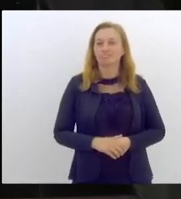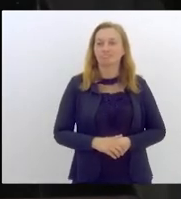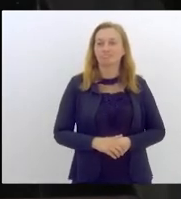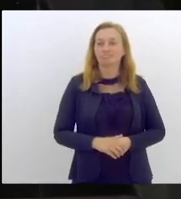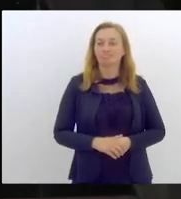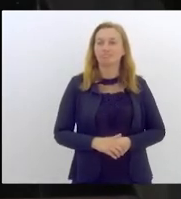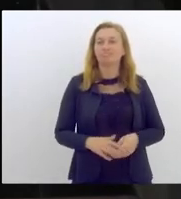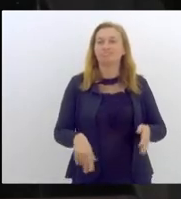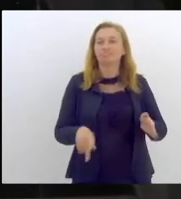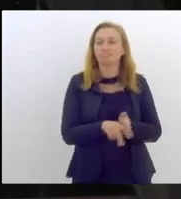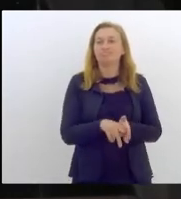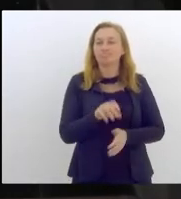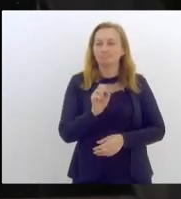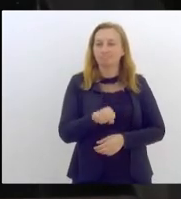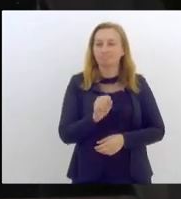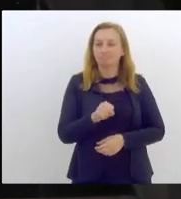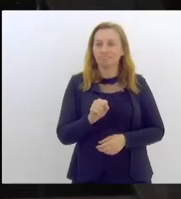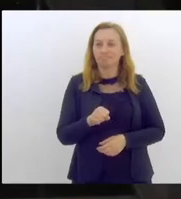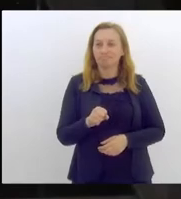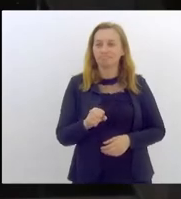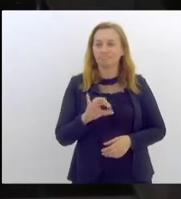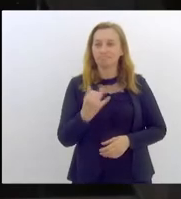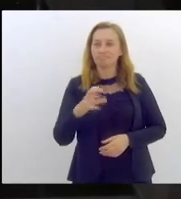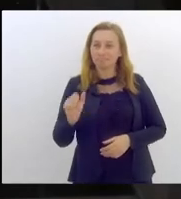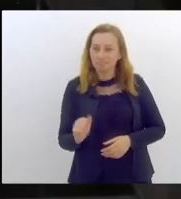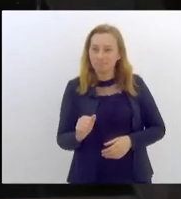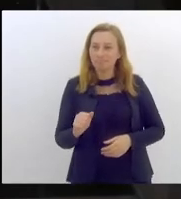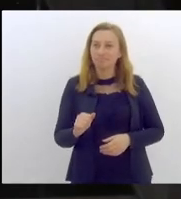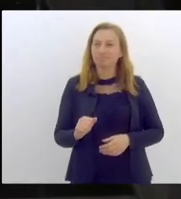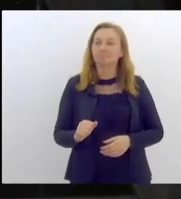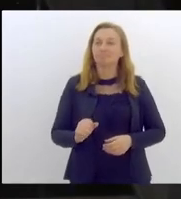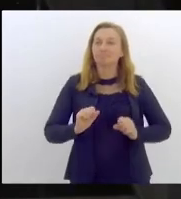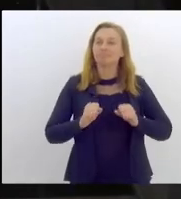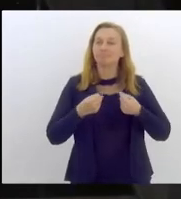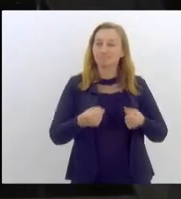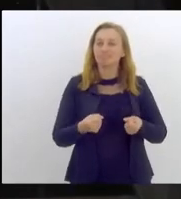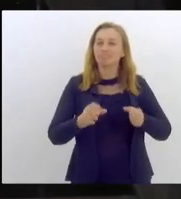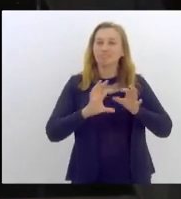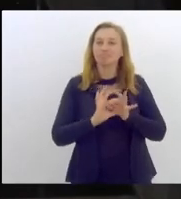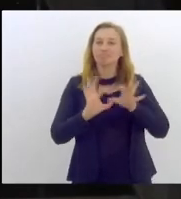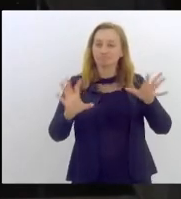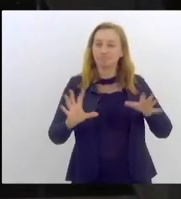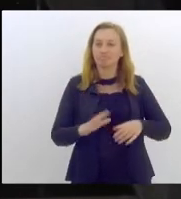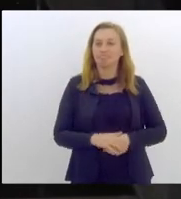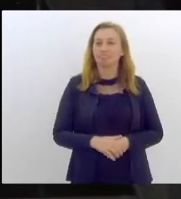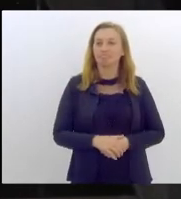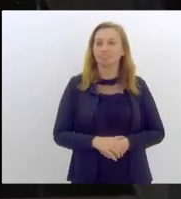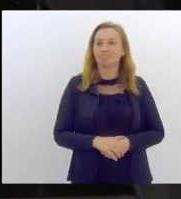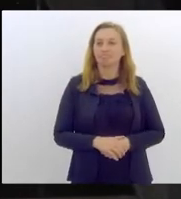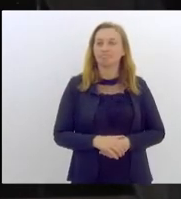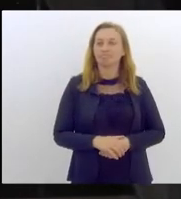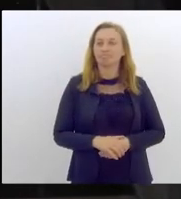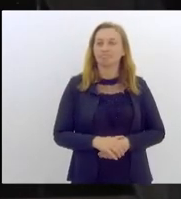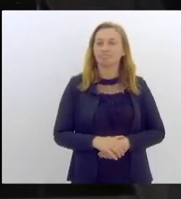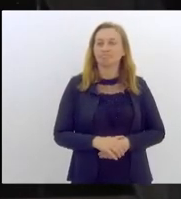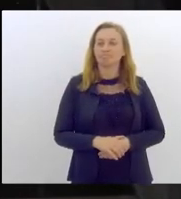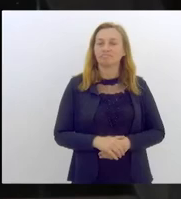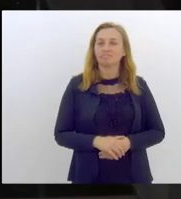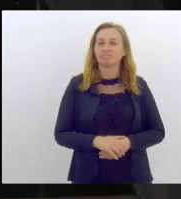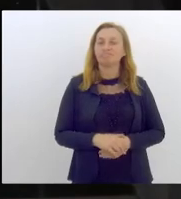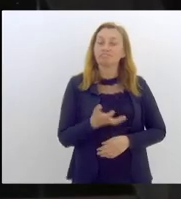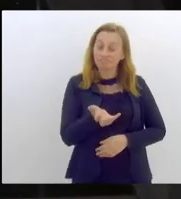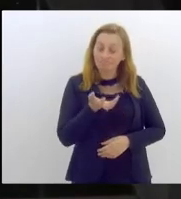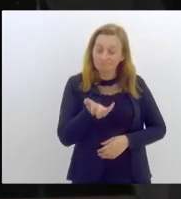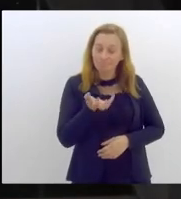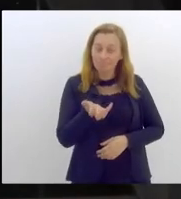Isso faz parte sim de uma campanha daqueles daquelas que defendem a democracia Mas acima de tudo daqueles e daquelas